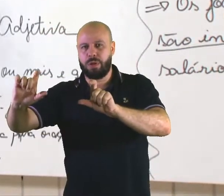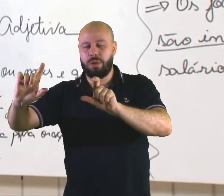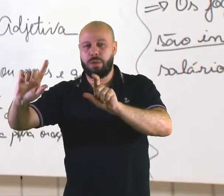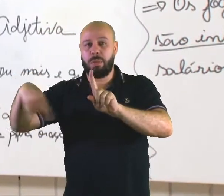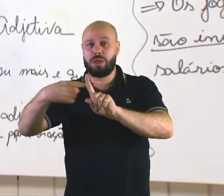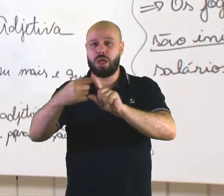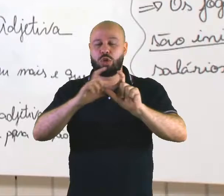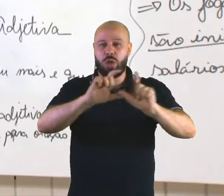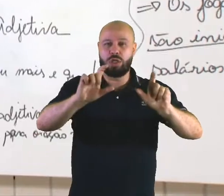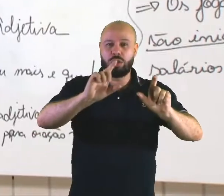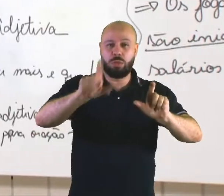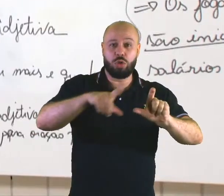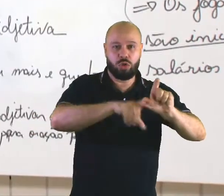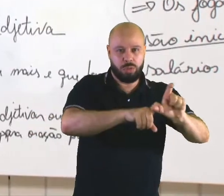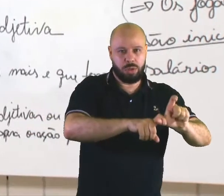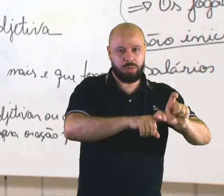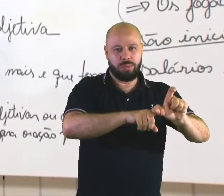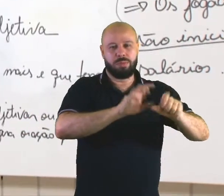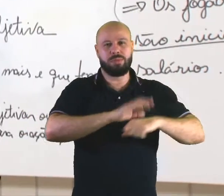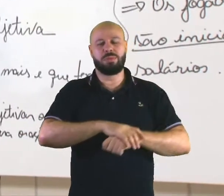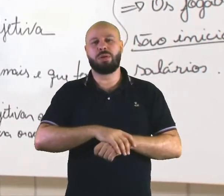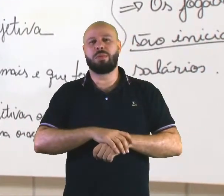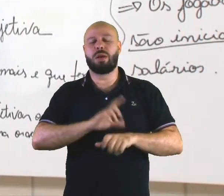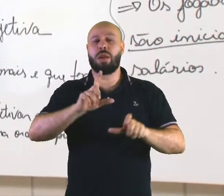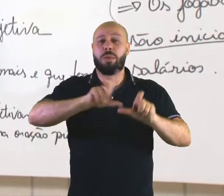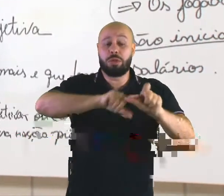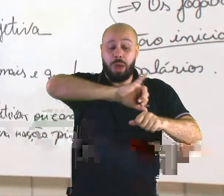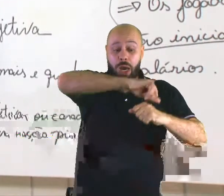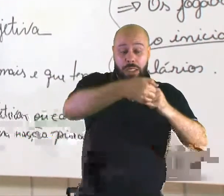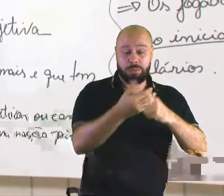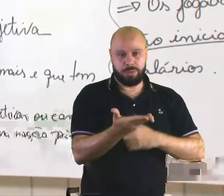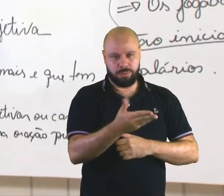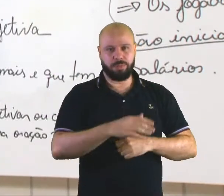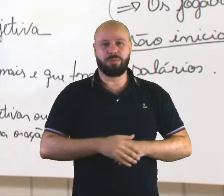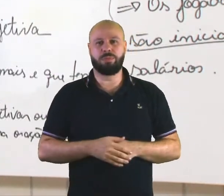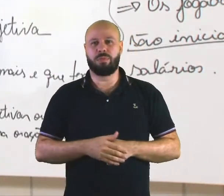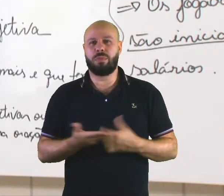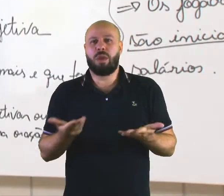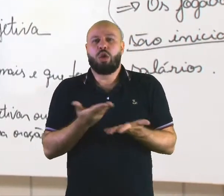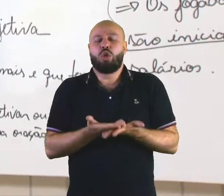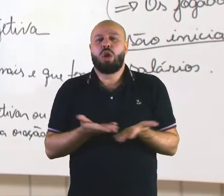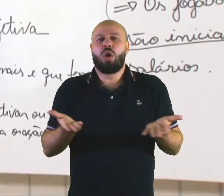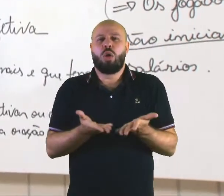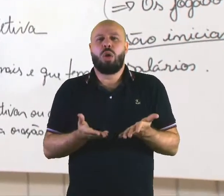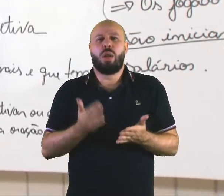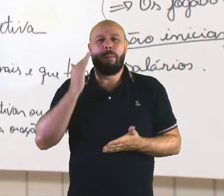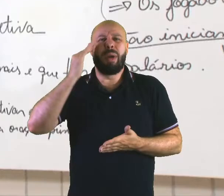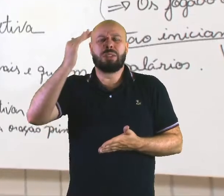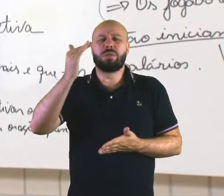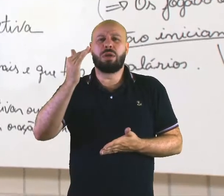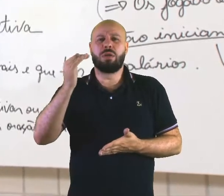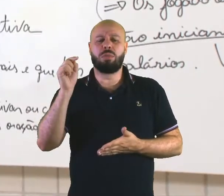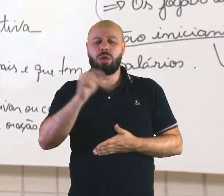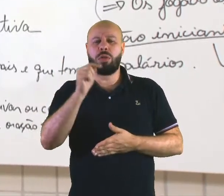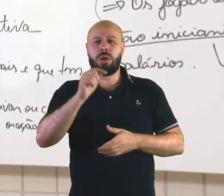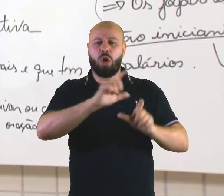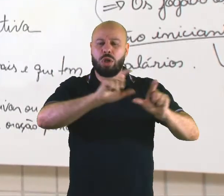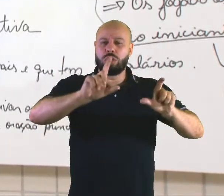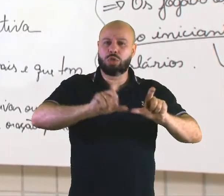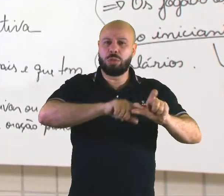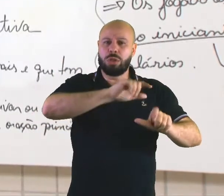oração subordinada e a oração subordinada adjetiva. Nós vamos estudar nessa aula principalmente a oração